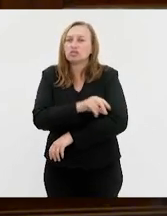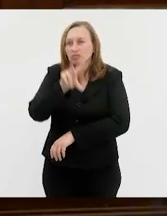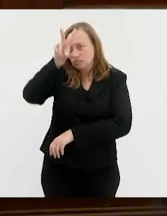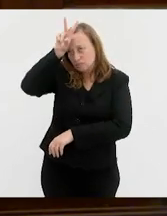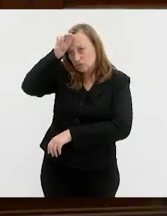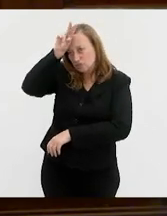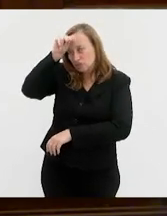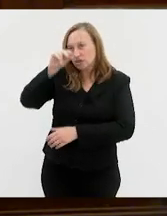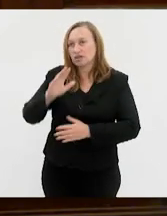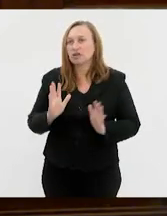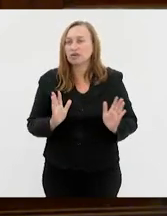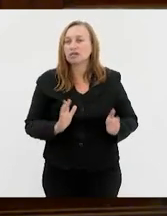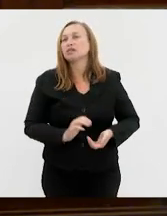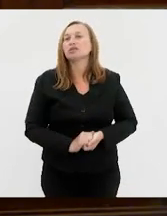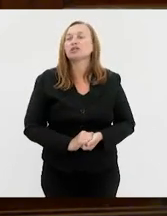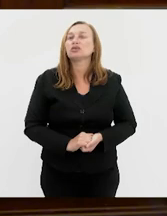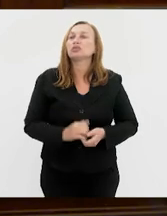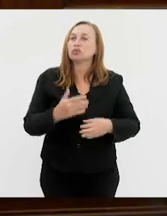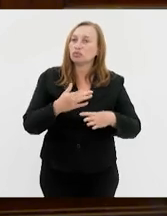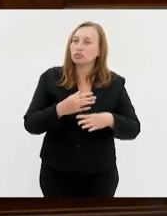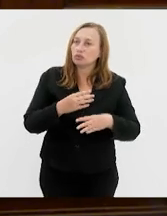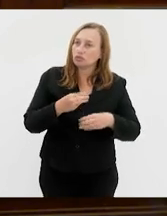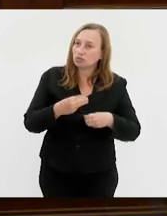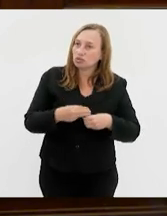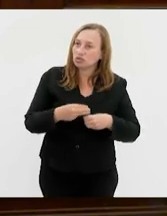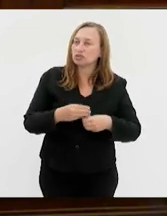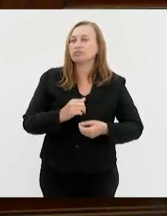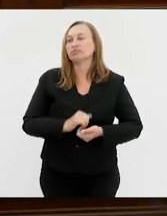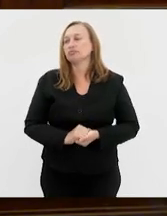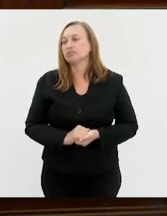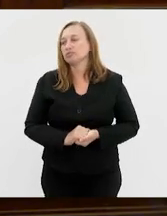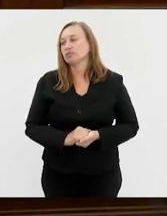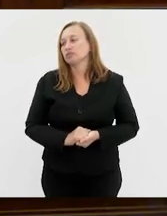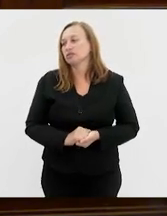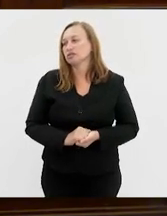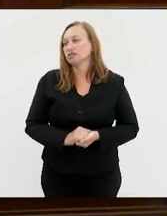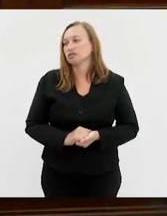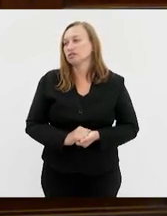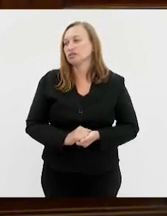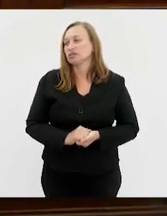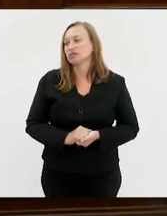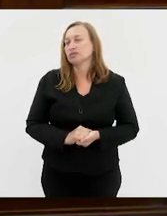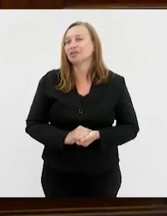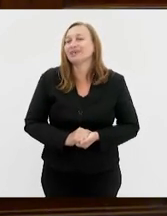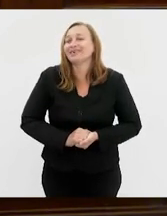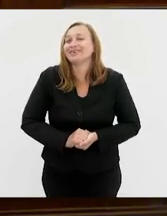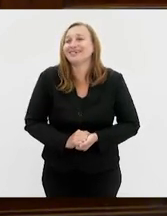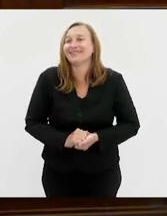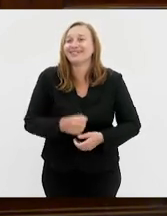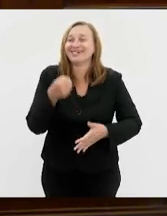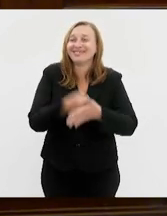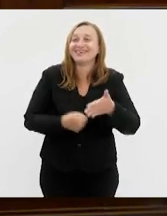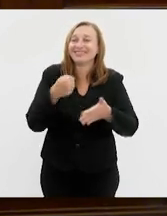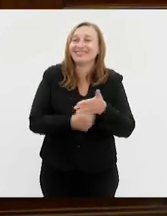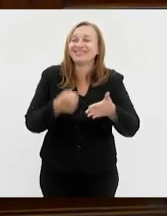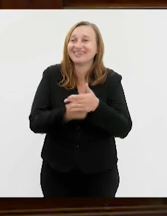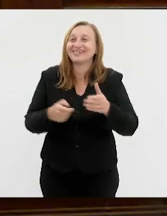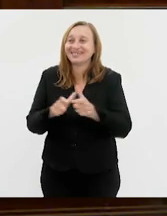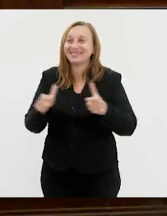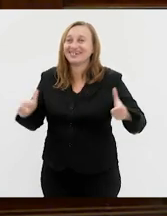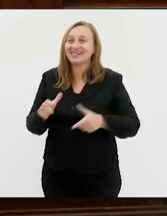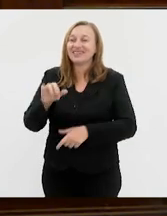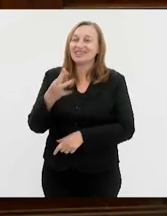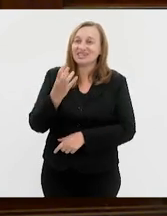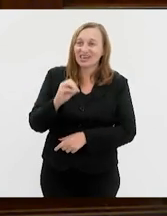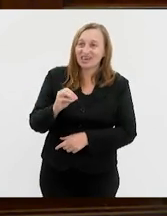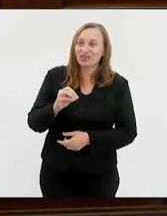passa a ser um município. Então, mas foi uma luta muito grande. Sérgio está aí de testemunha, Toninho Tardista